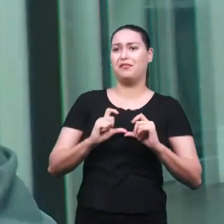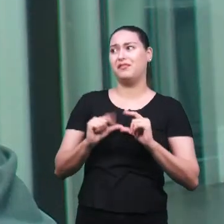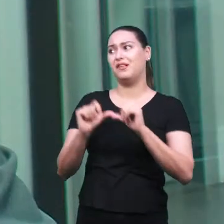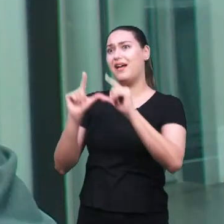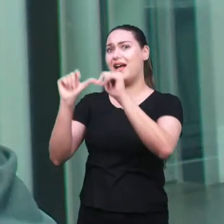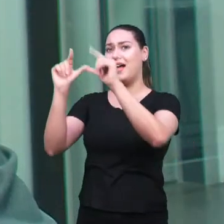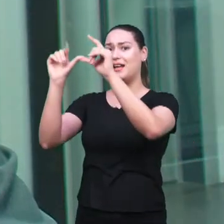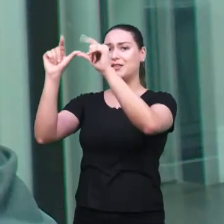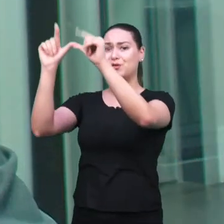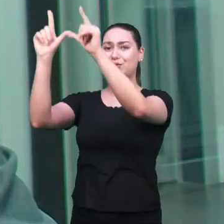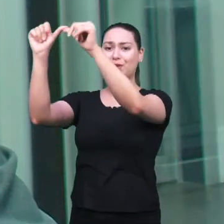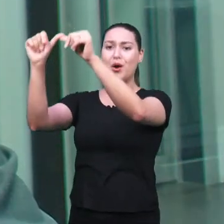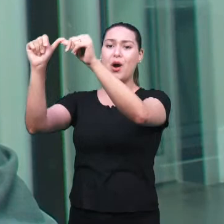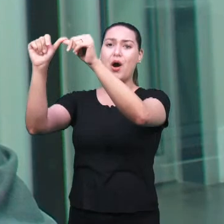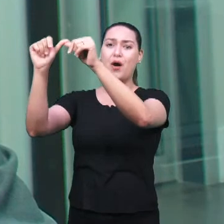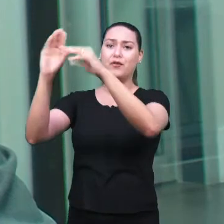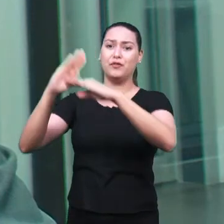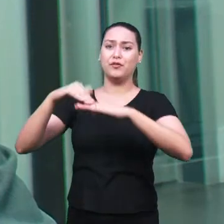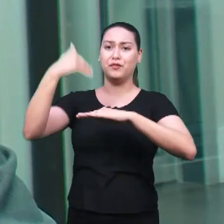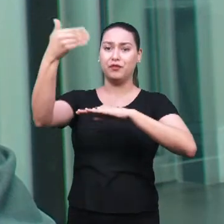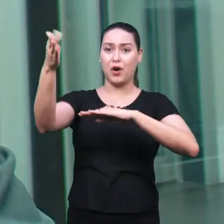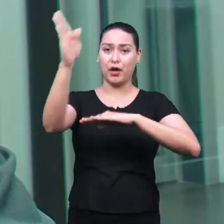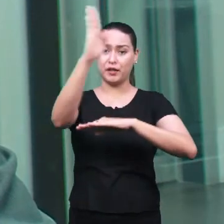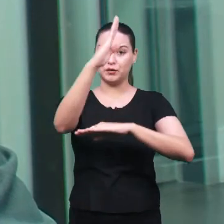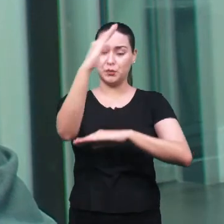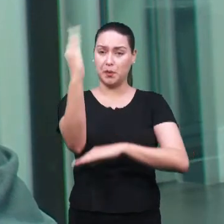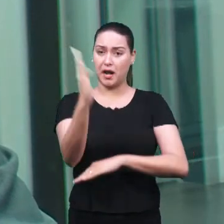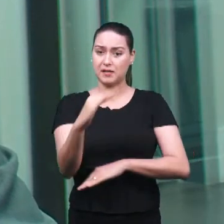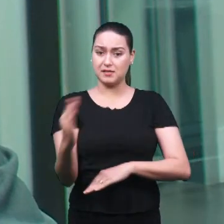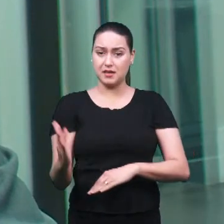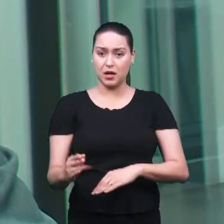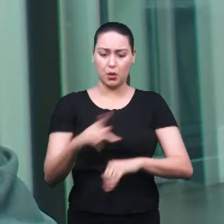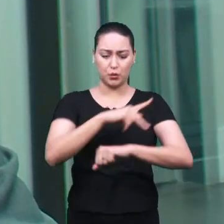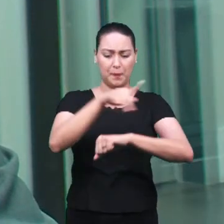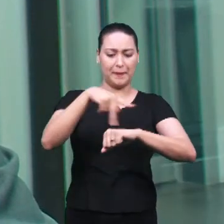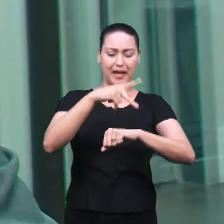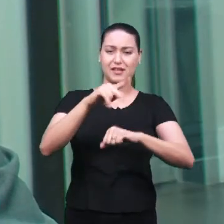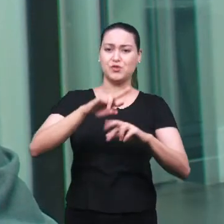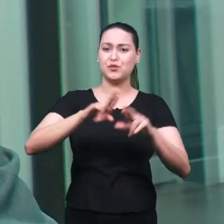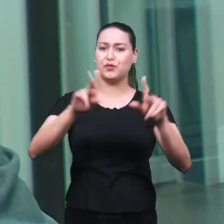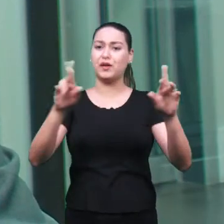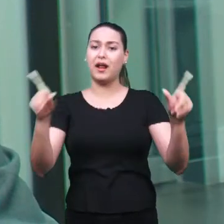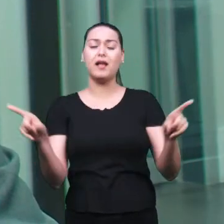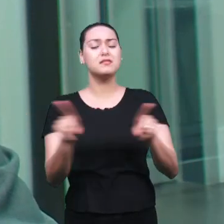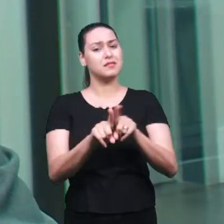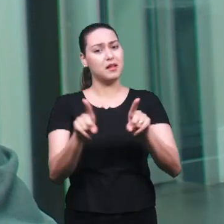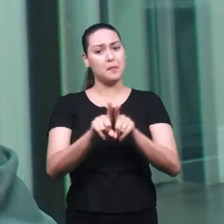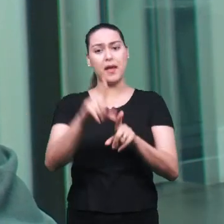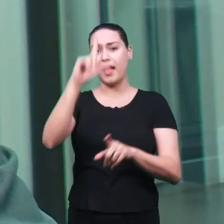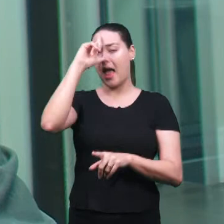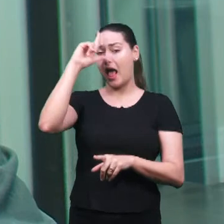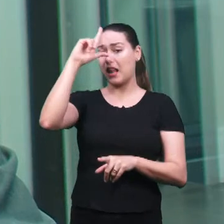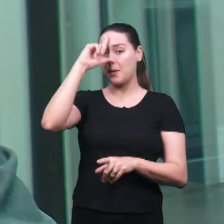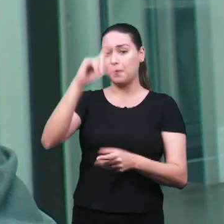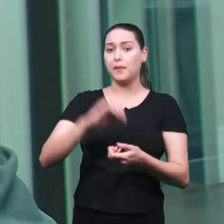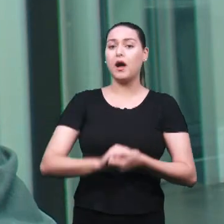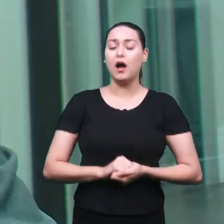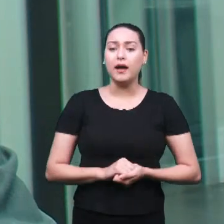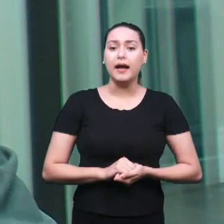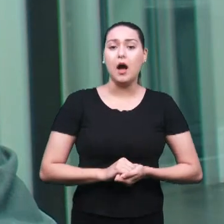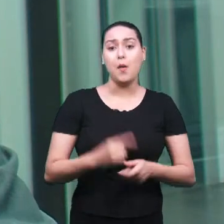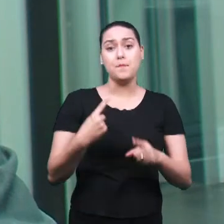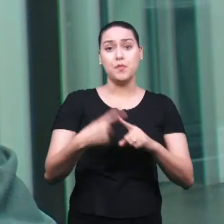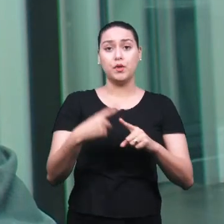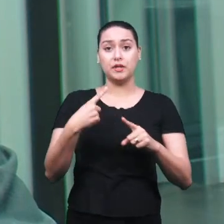Brasil, sobretudo e principalmente na Alemanha e no Brasil, por conta da minha atividade profissional.